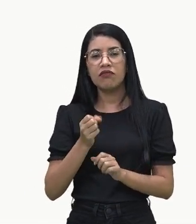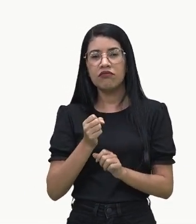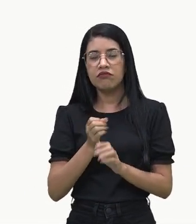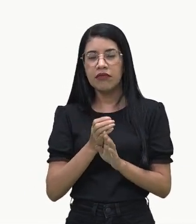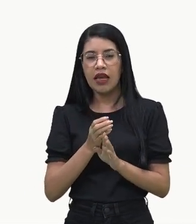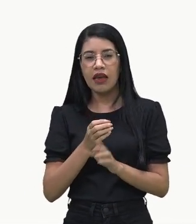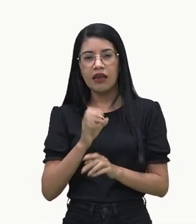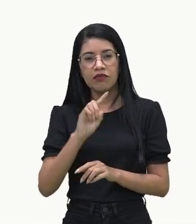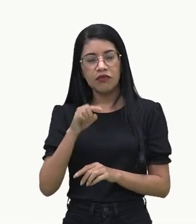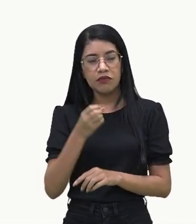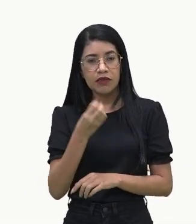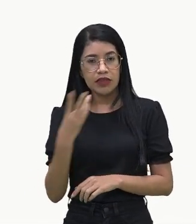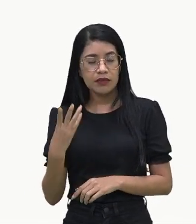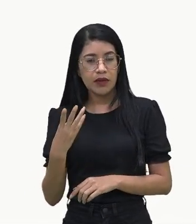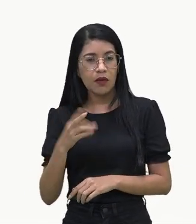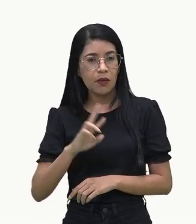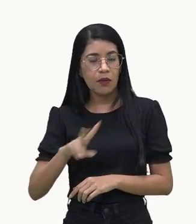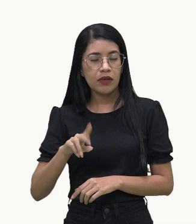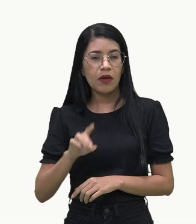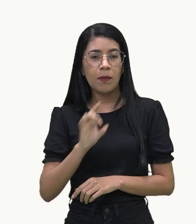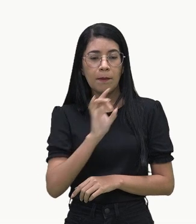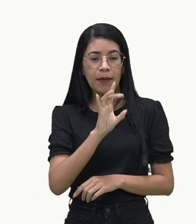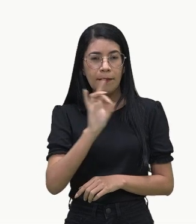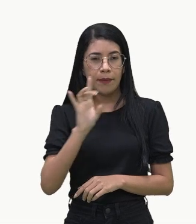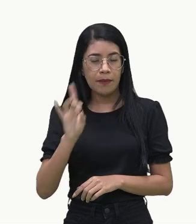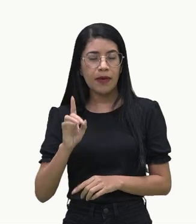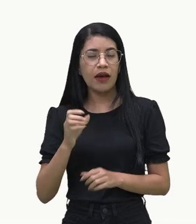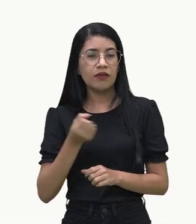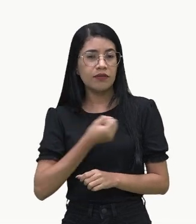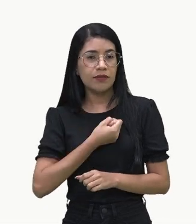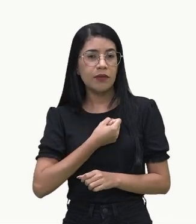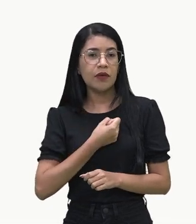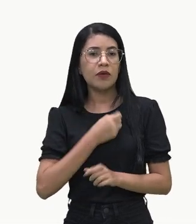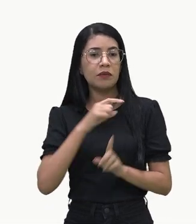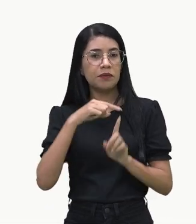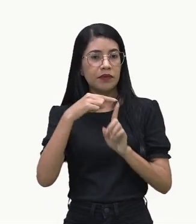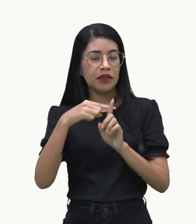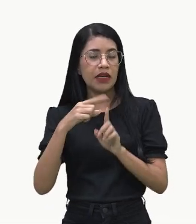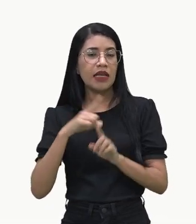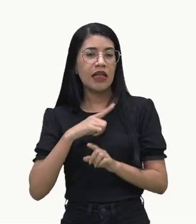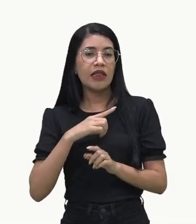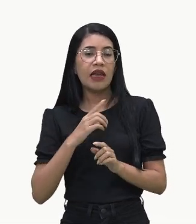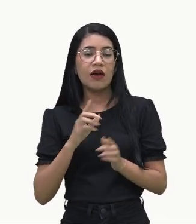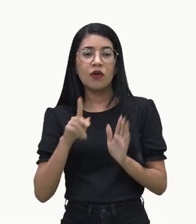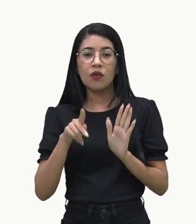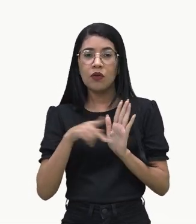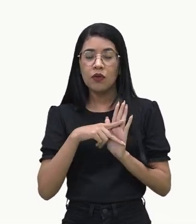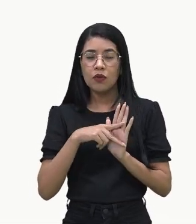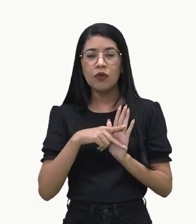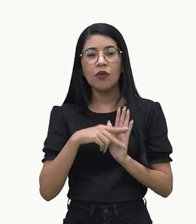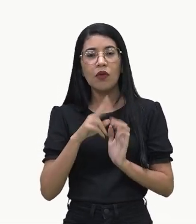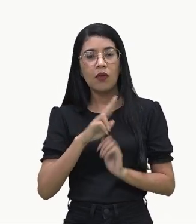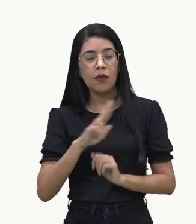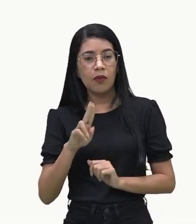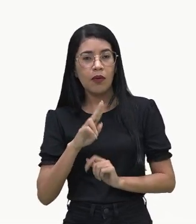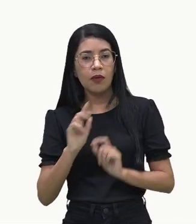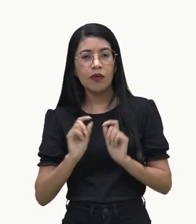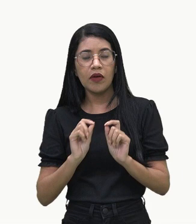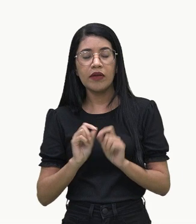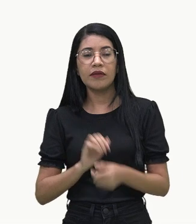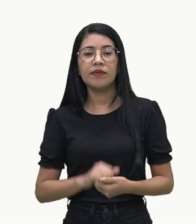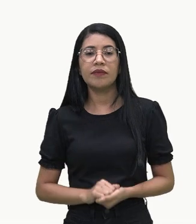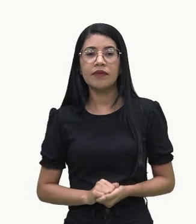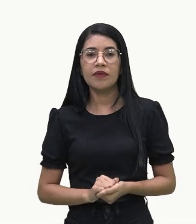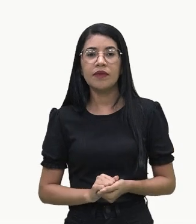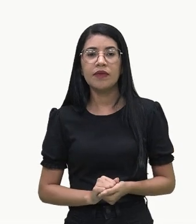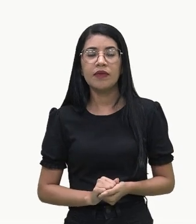não, cada número desse que compõe a adição recebe um nome específico. Você ainda lembra? Se não lembra,